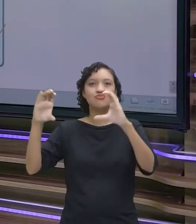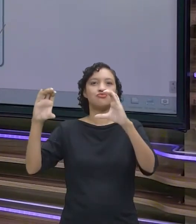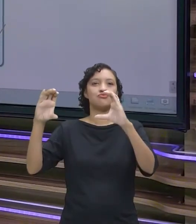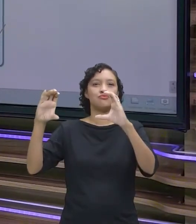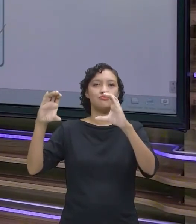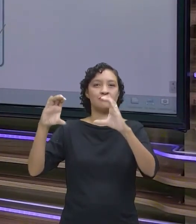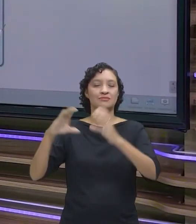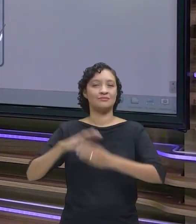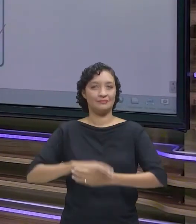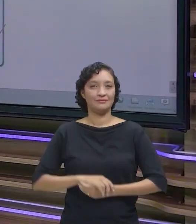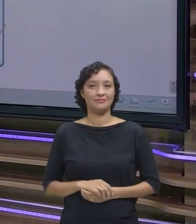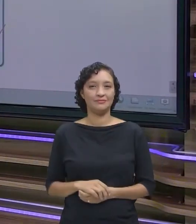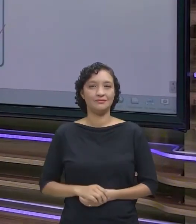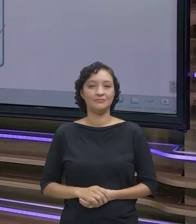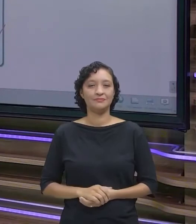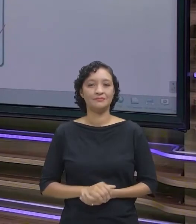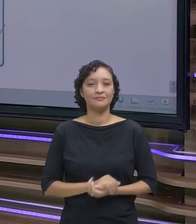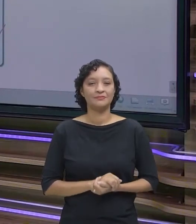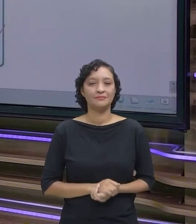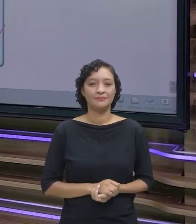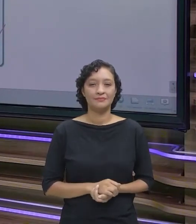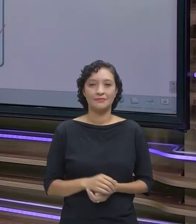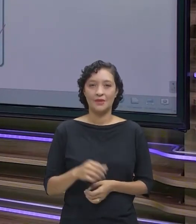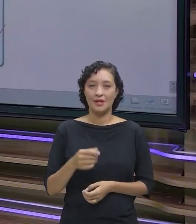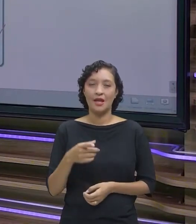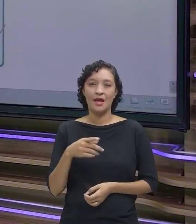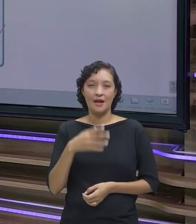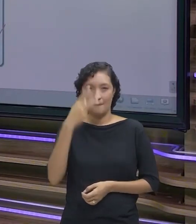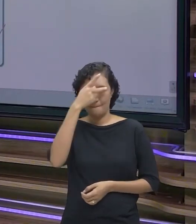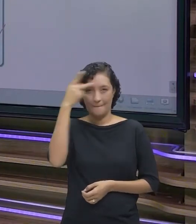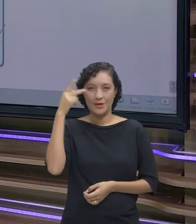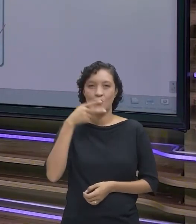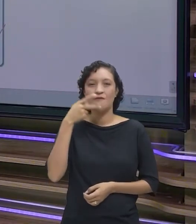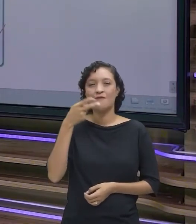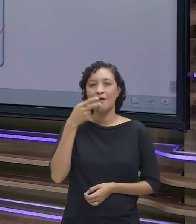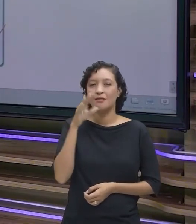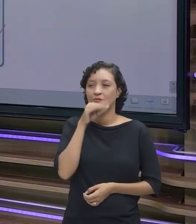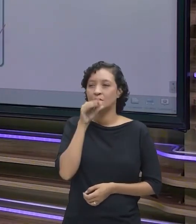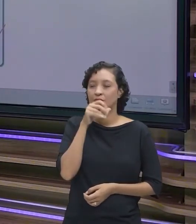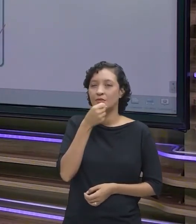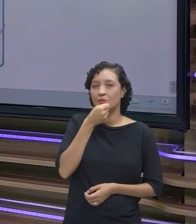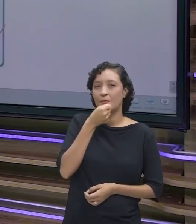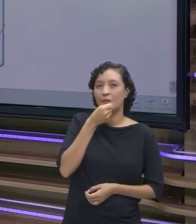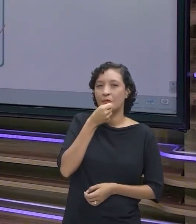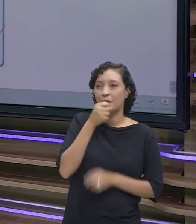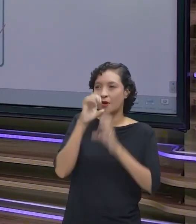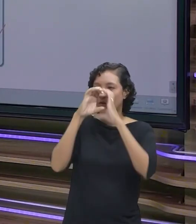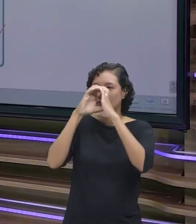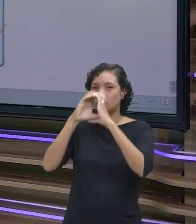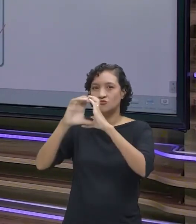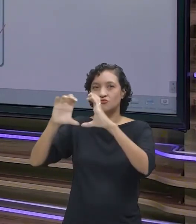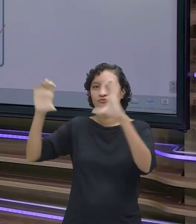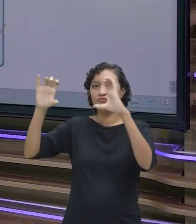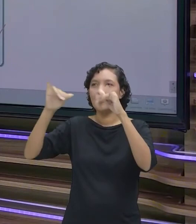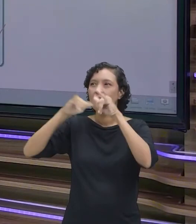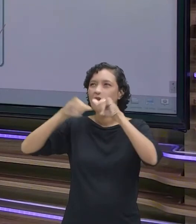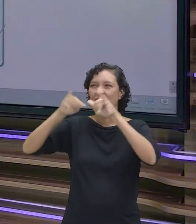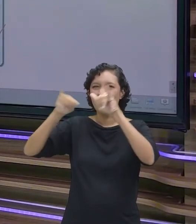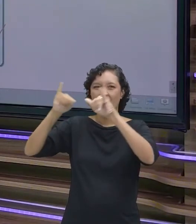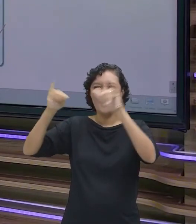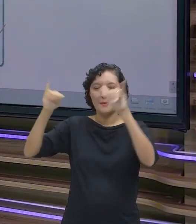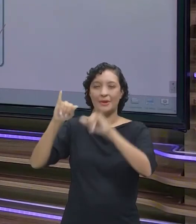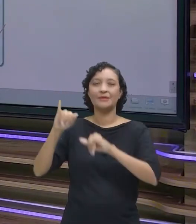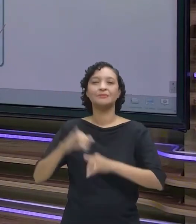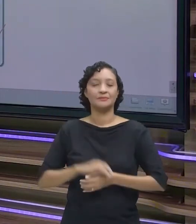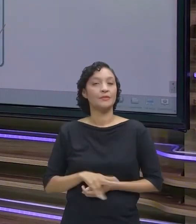fininho, aí ele vai engrossando. Aí o homem fica falando ali. Aí sai aquele som bem alto, é um megafone. Ele